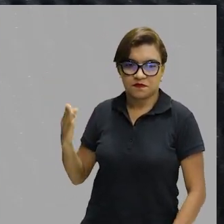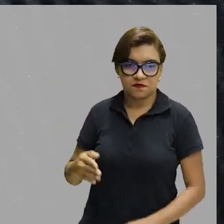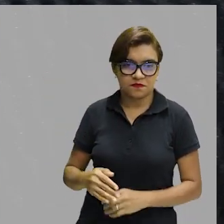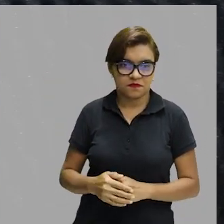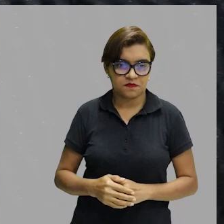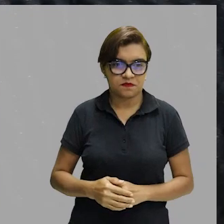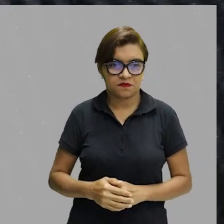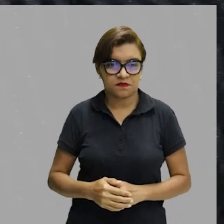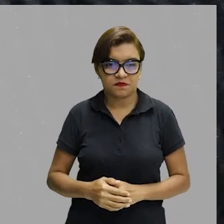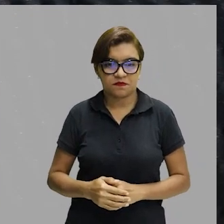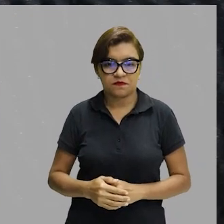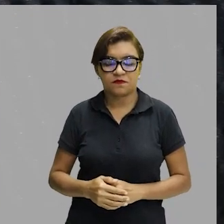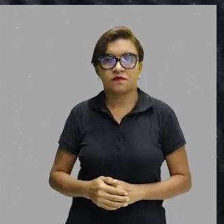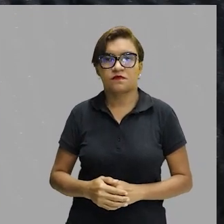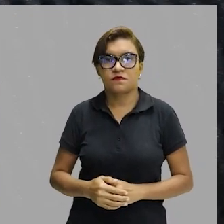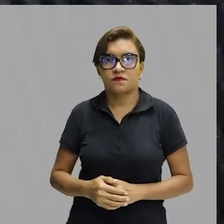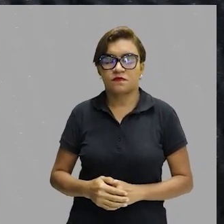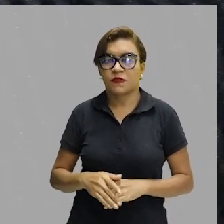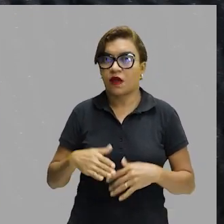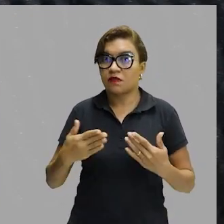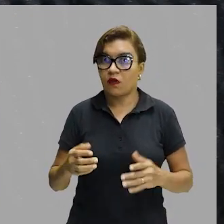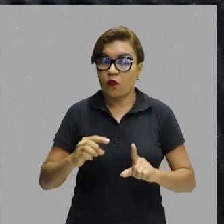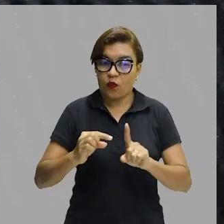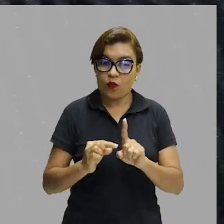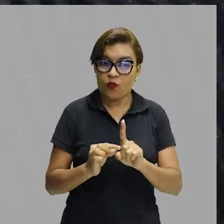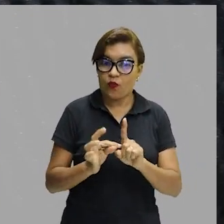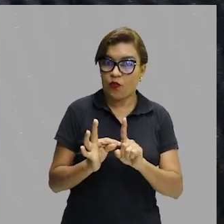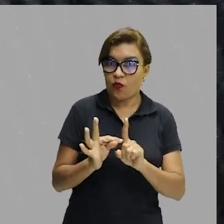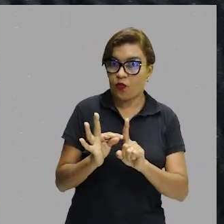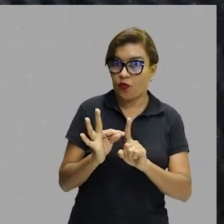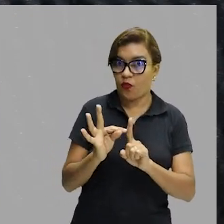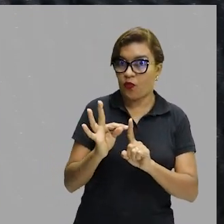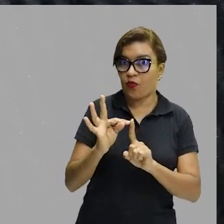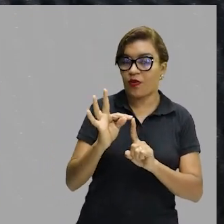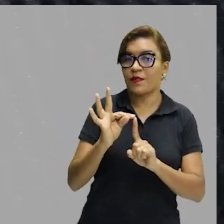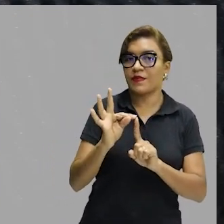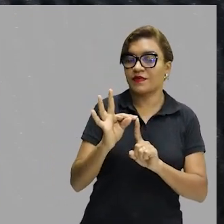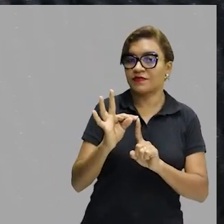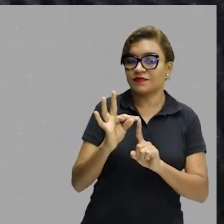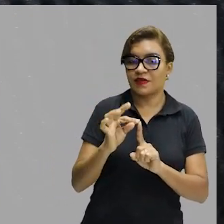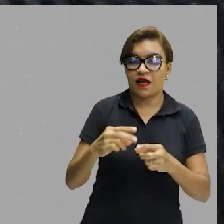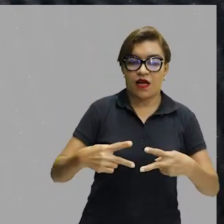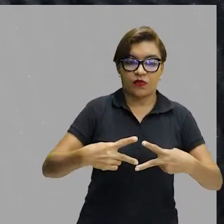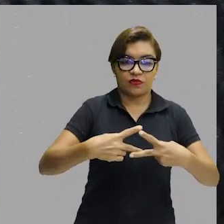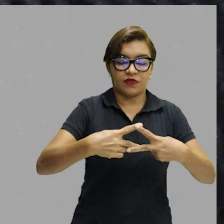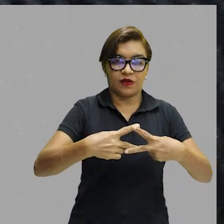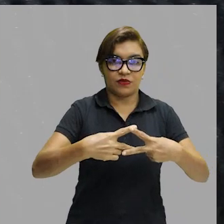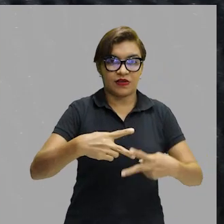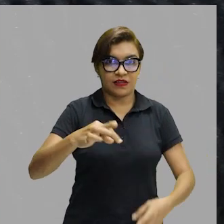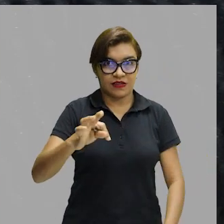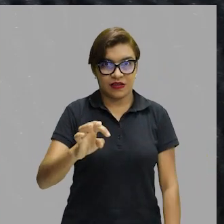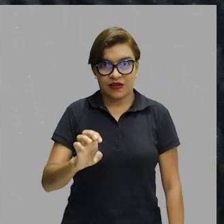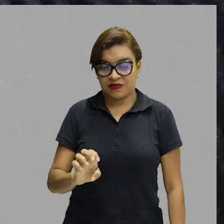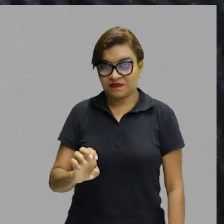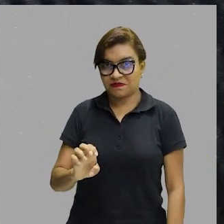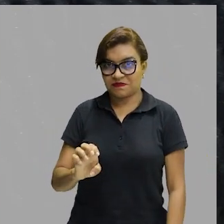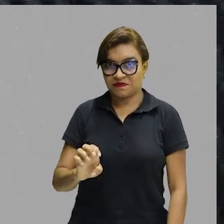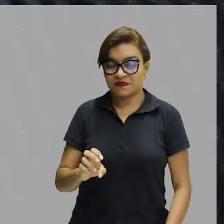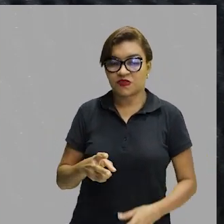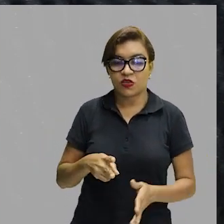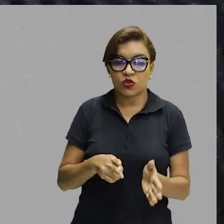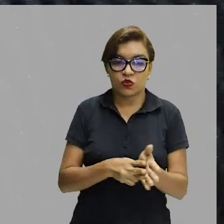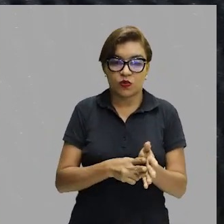molalidade. O aumento da temperatura de ebulição, o ΔTE, vai ser igual